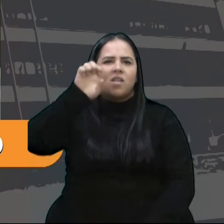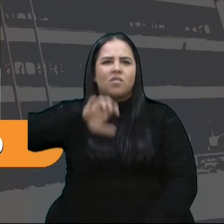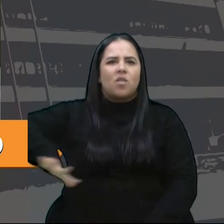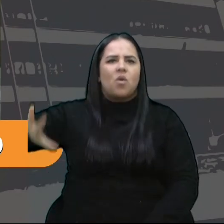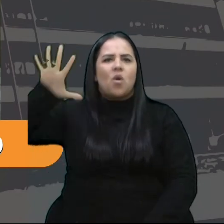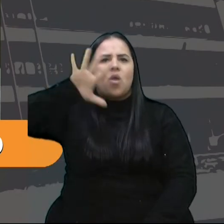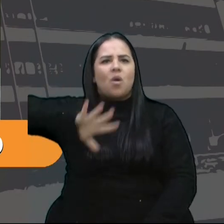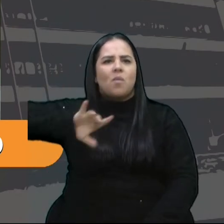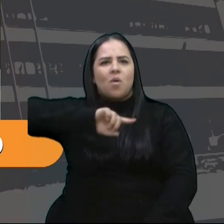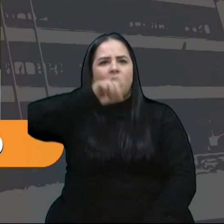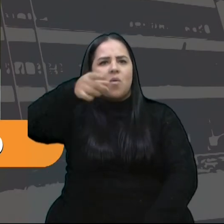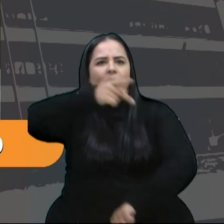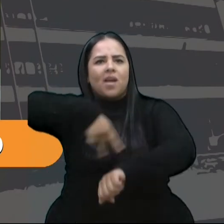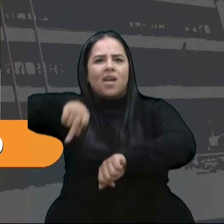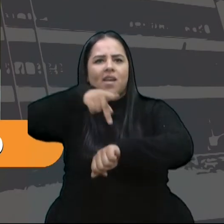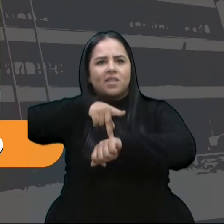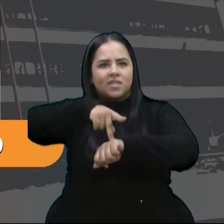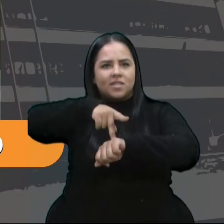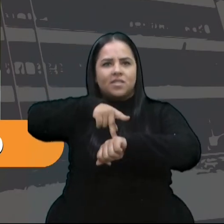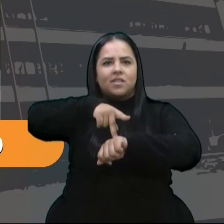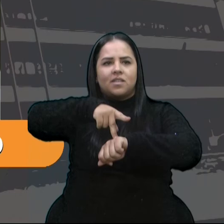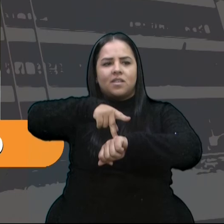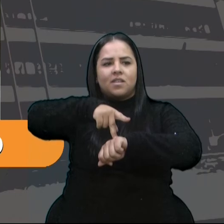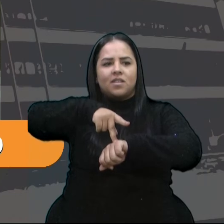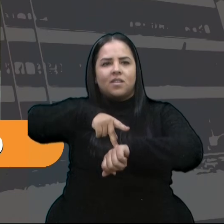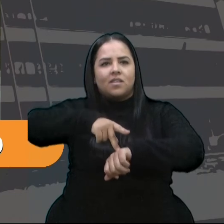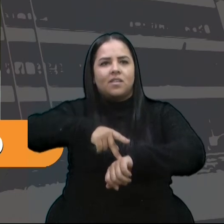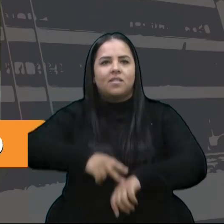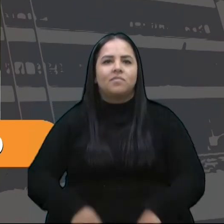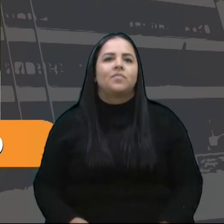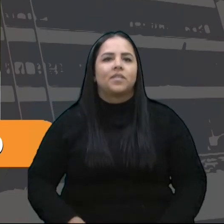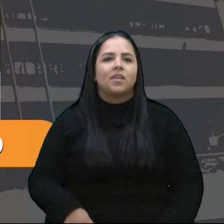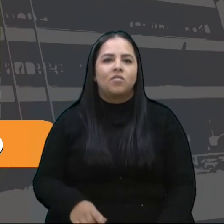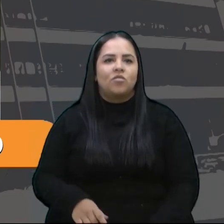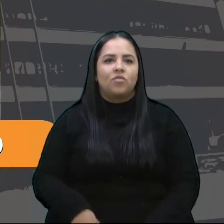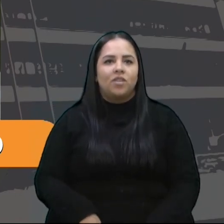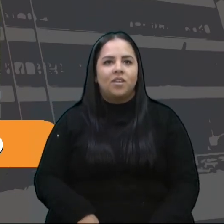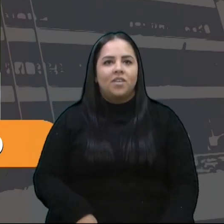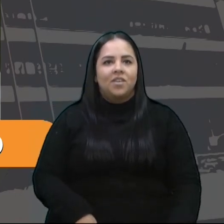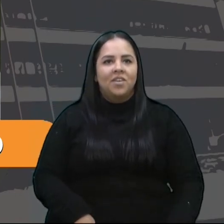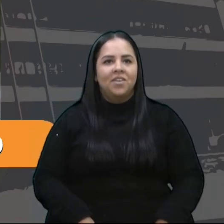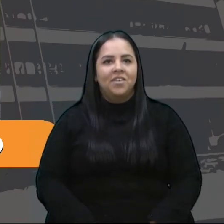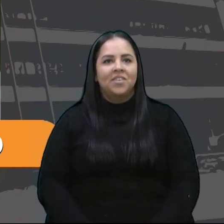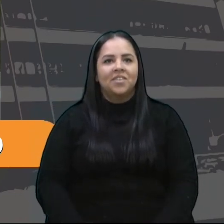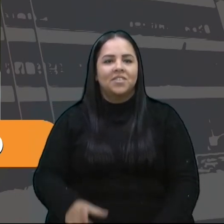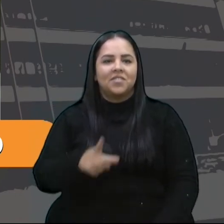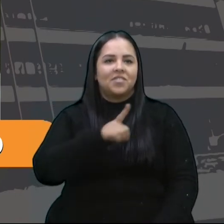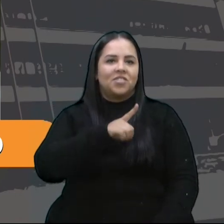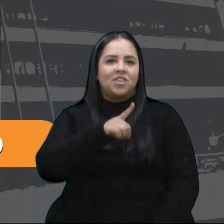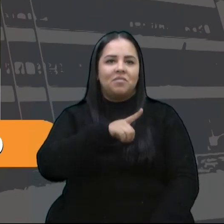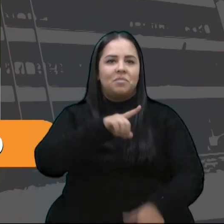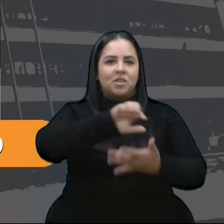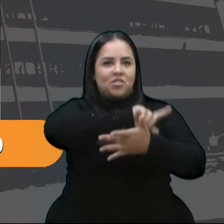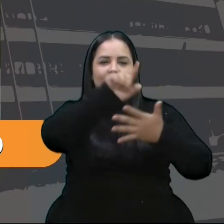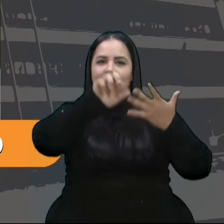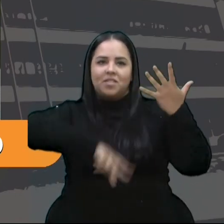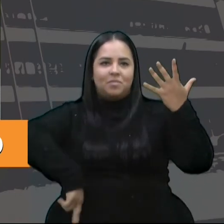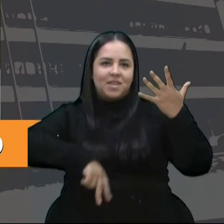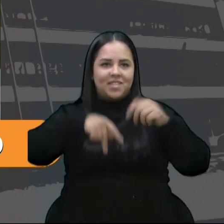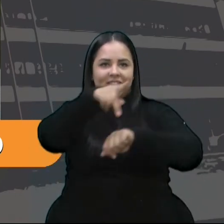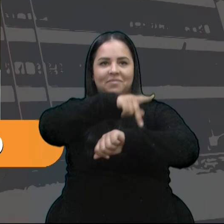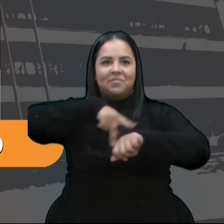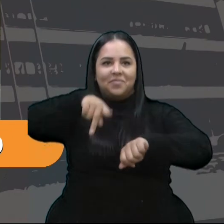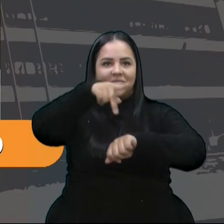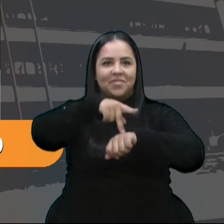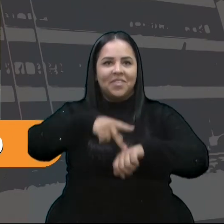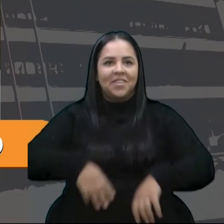Estados Unidos, na Ásia também vários países, incluindo China, Japão e outros países, enfim.